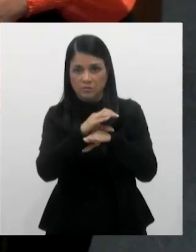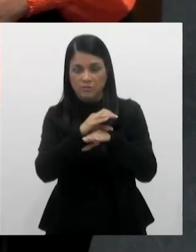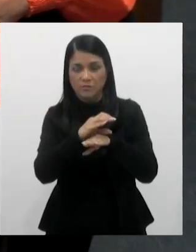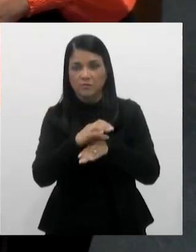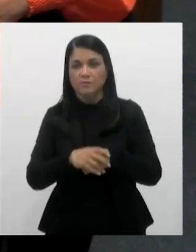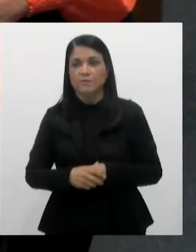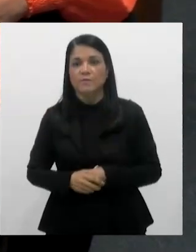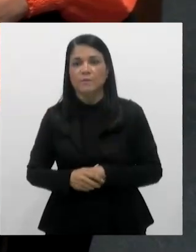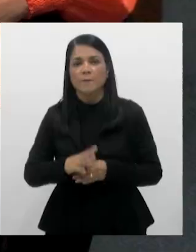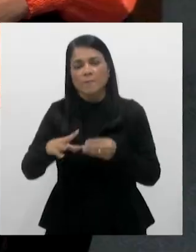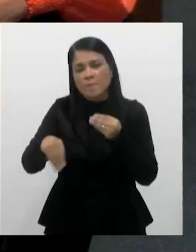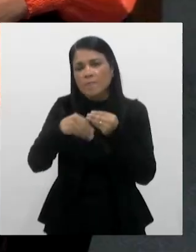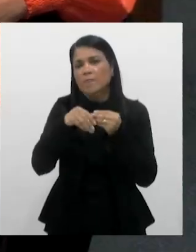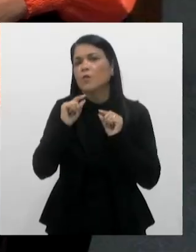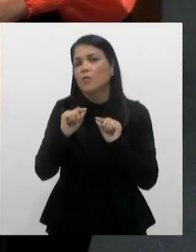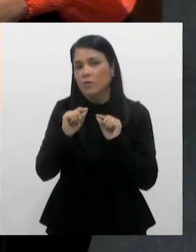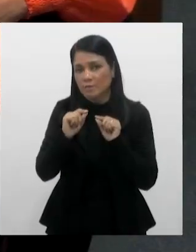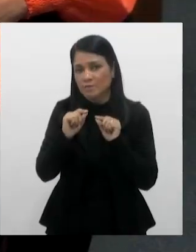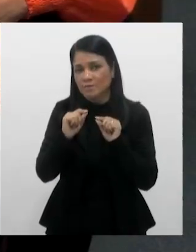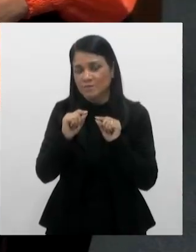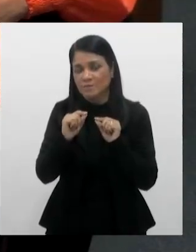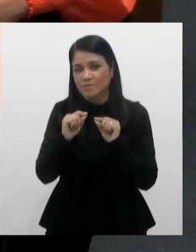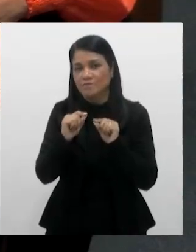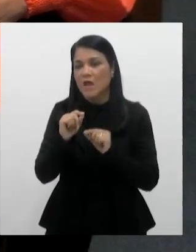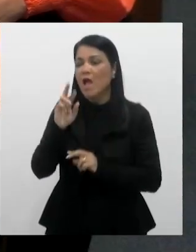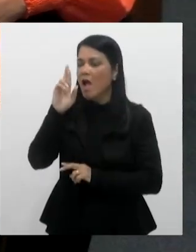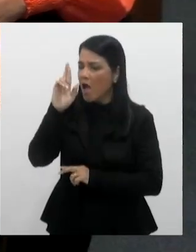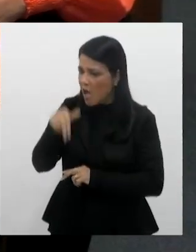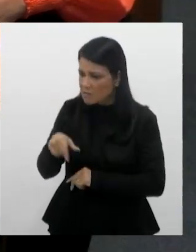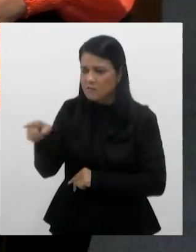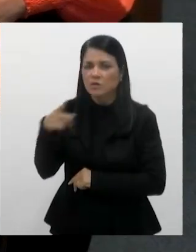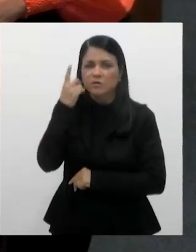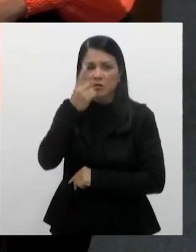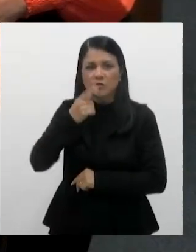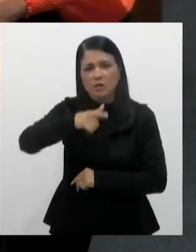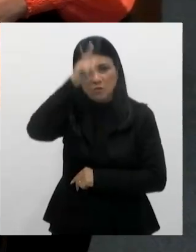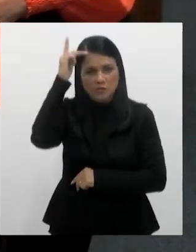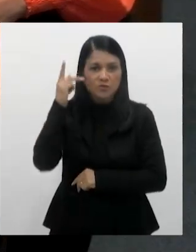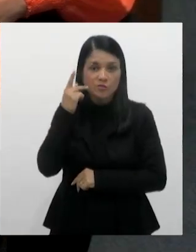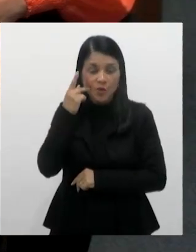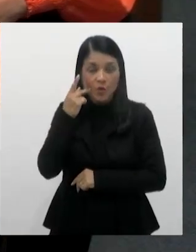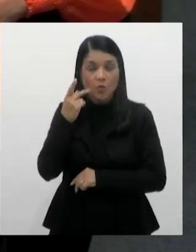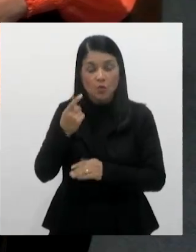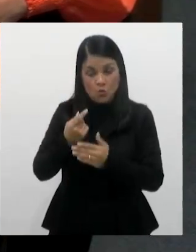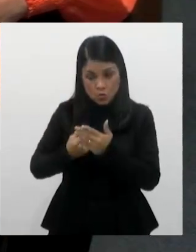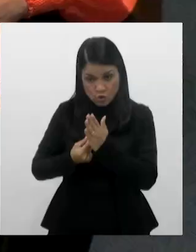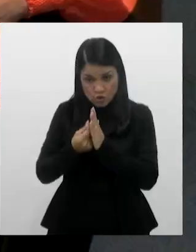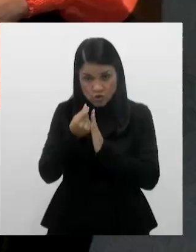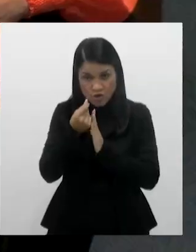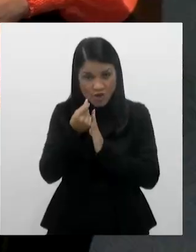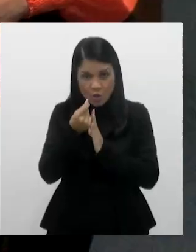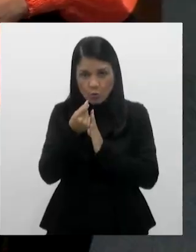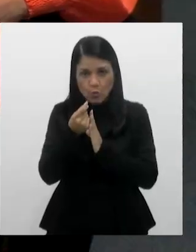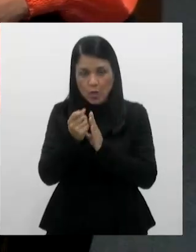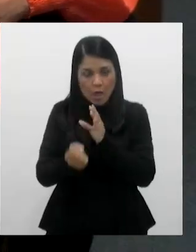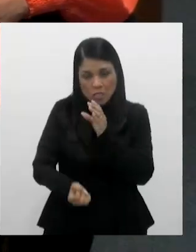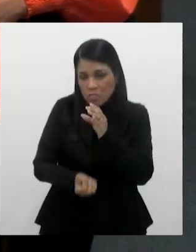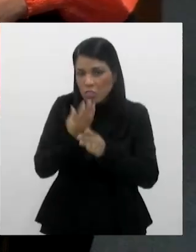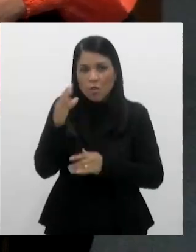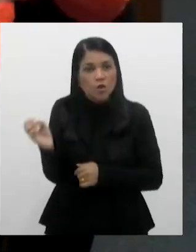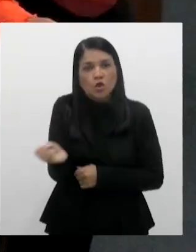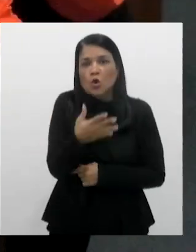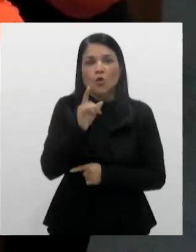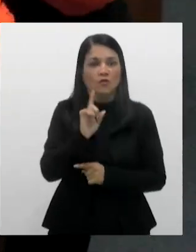seguinte: tem razão o deputado Luiz Paulo, porque o recurso, a gente não está criando nenhum recurso novo, a gente